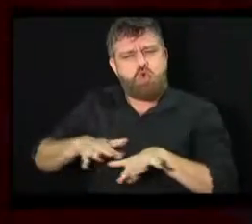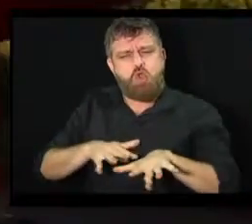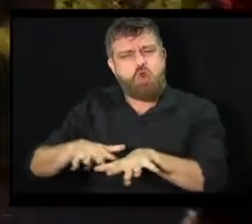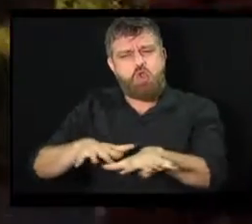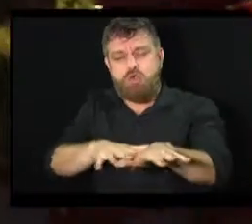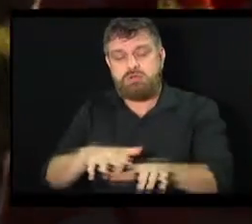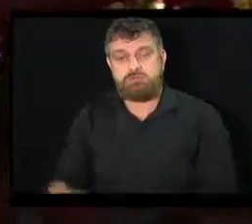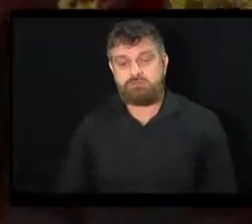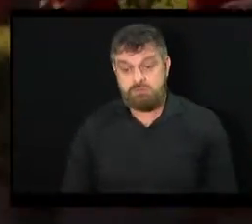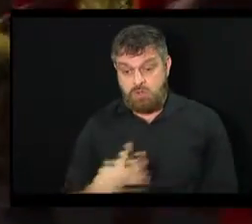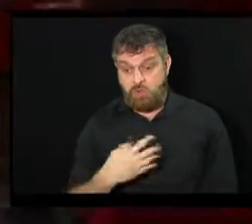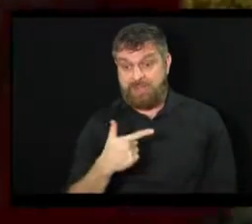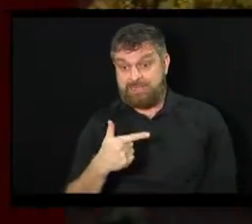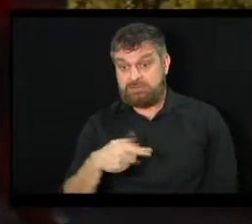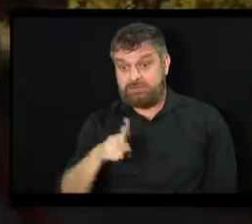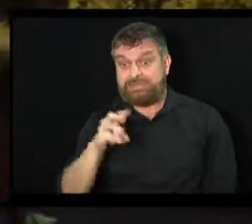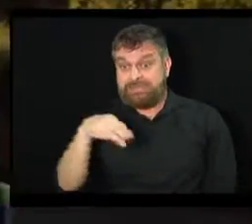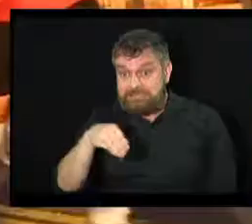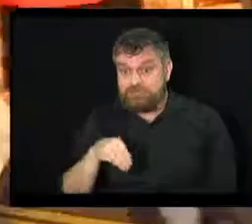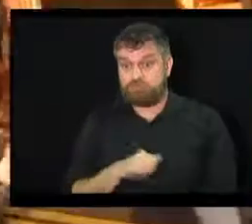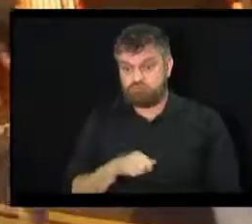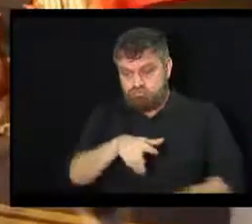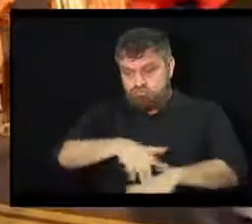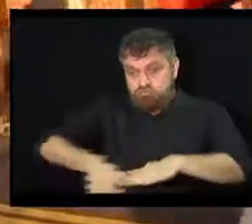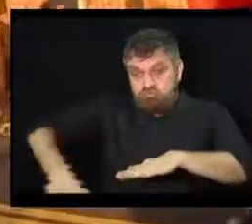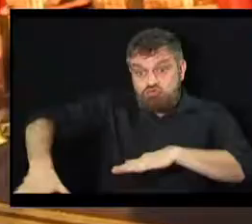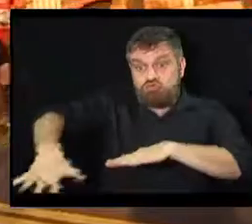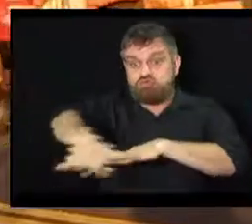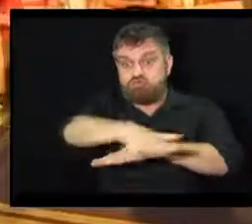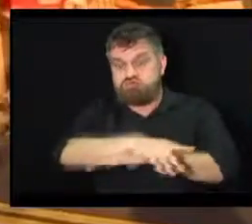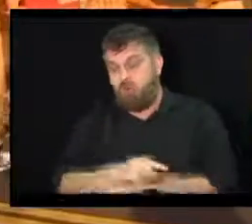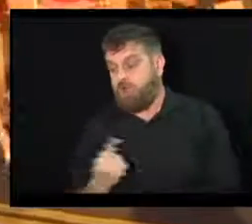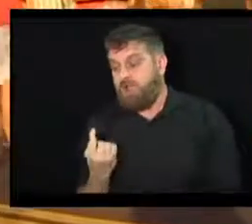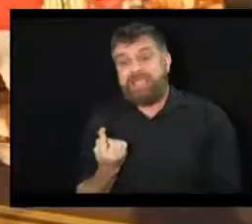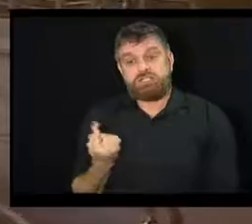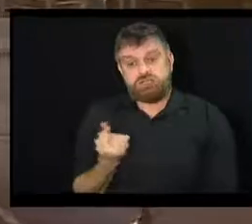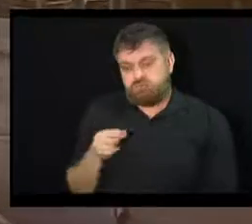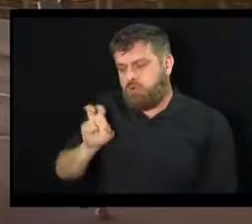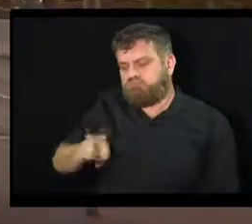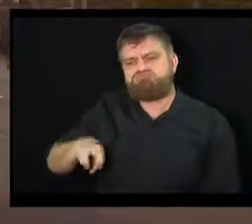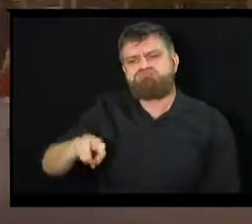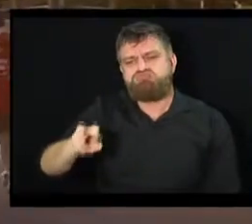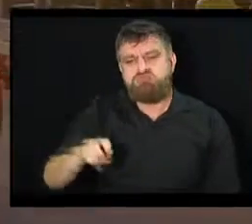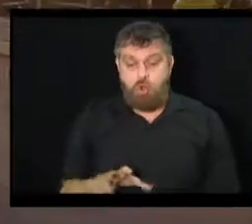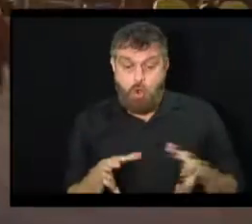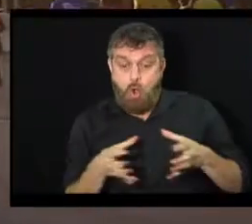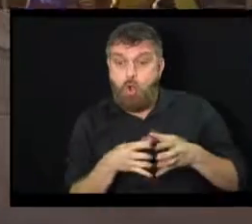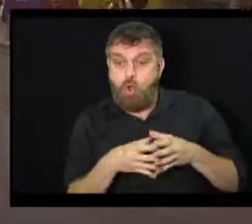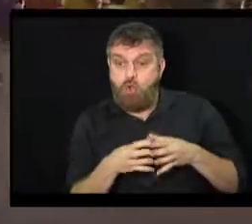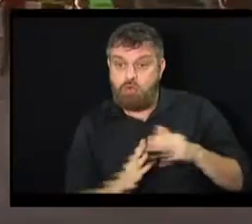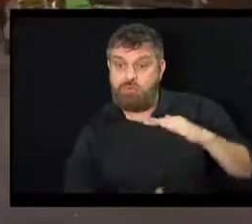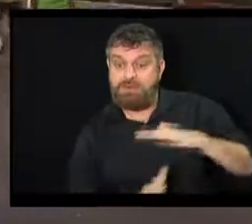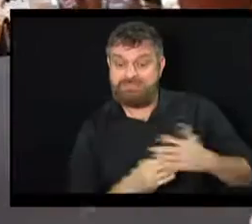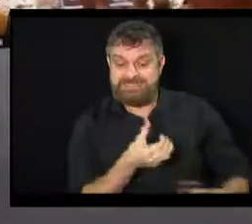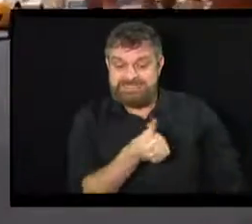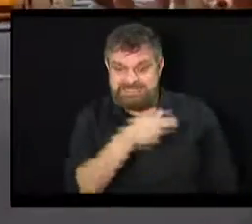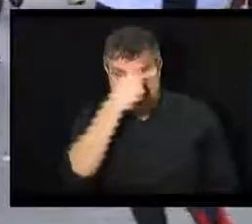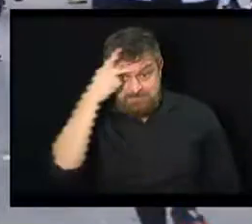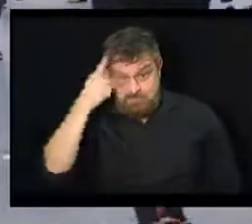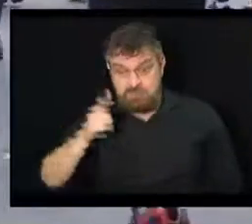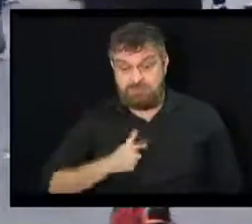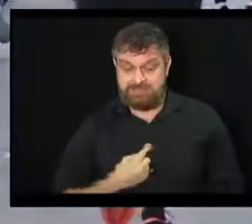da maratona vão poder ser percorridos de forma individual ou em revezamento por equipes, com